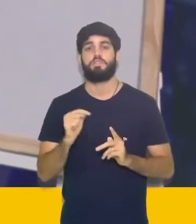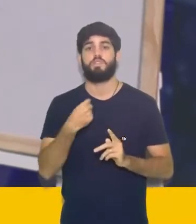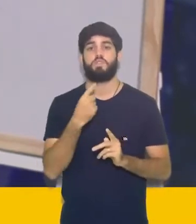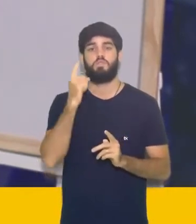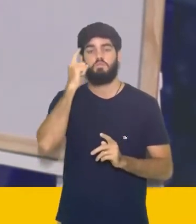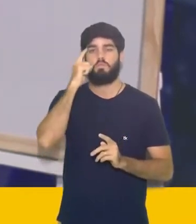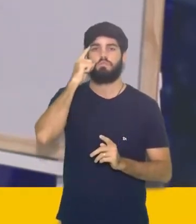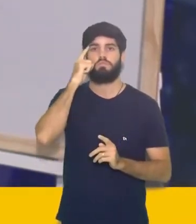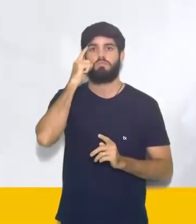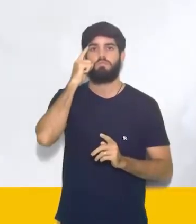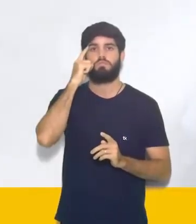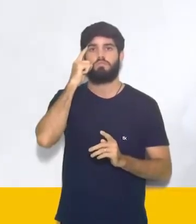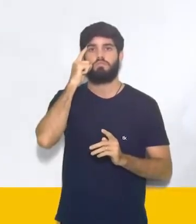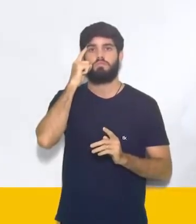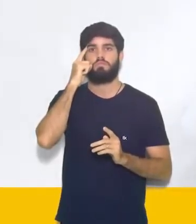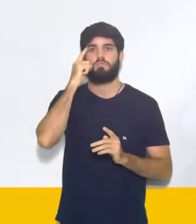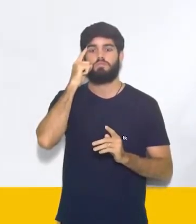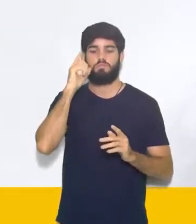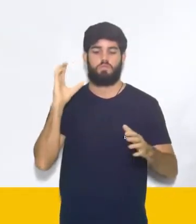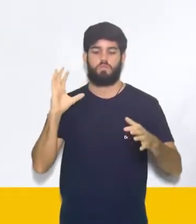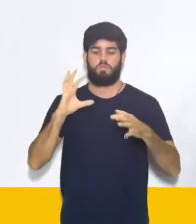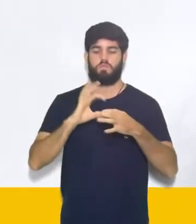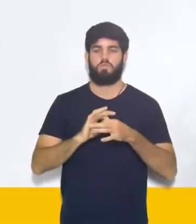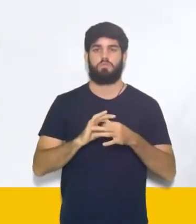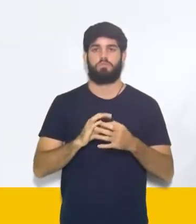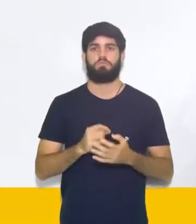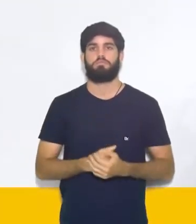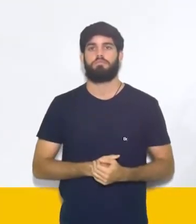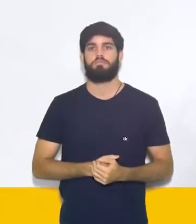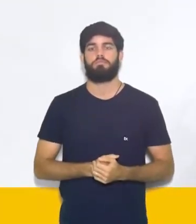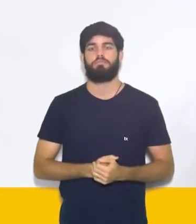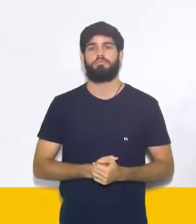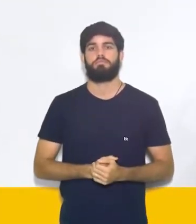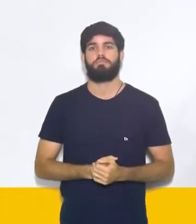agora somente no conector.